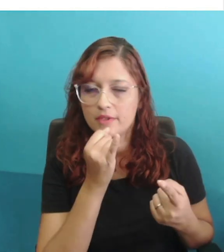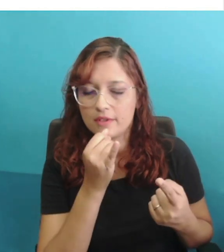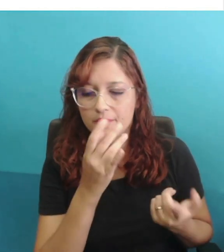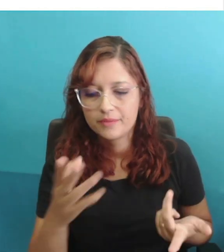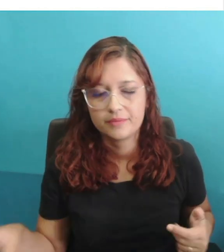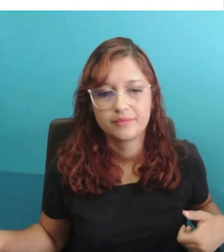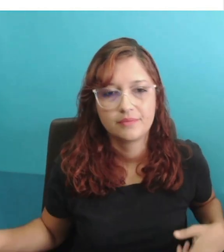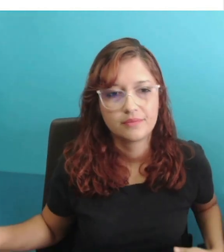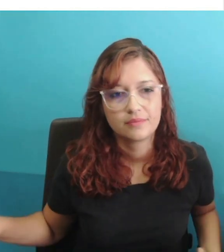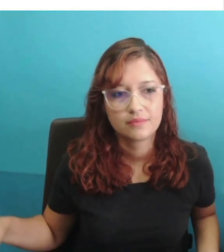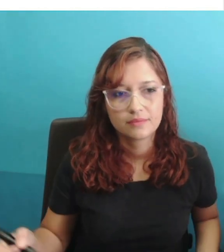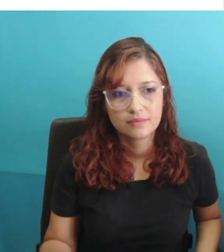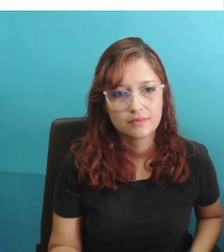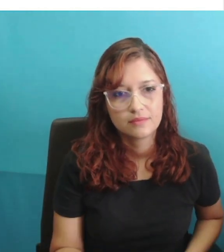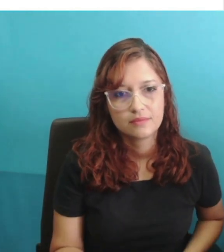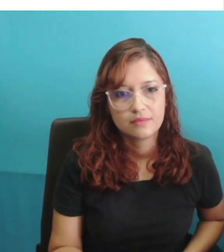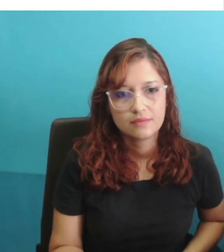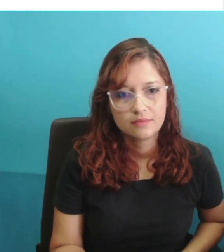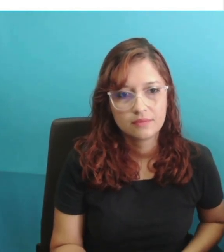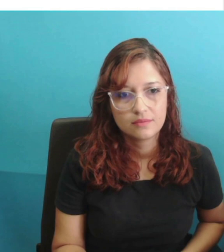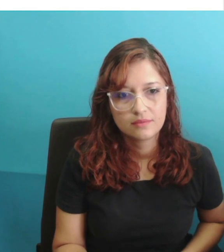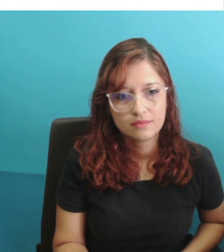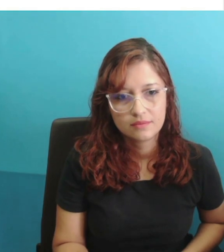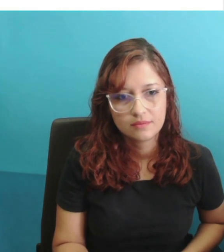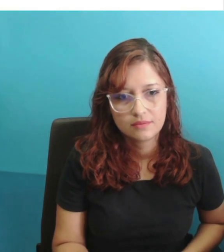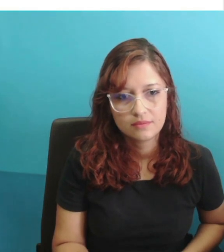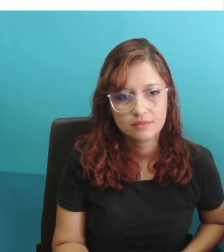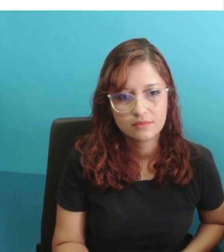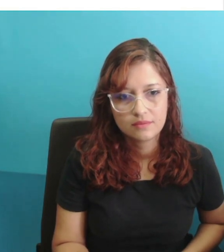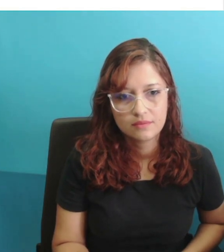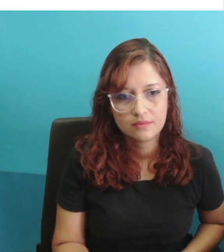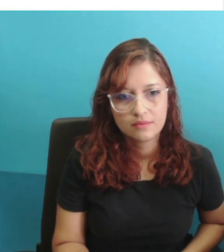da conjugação da primeira conjugação.